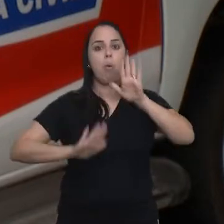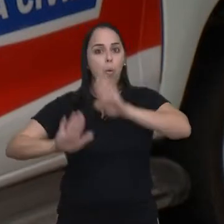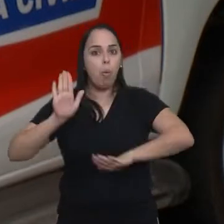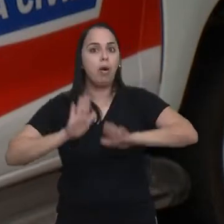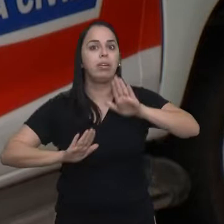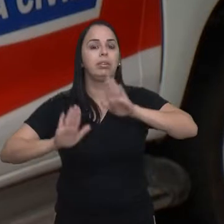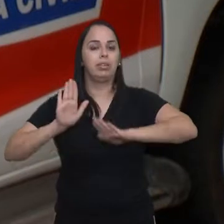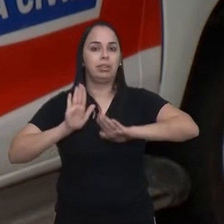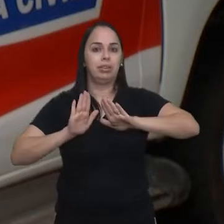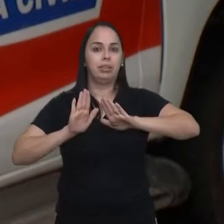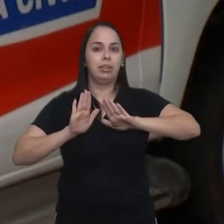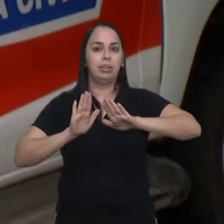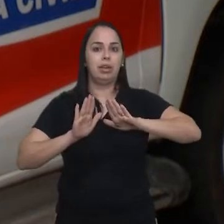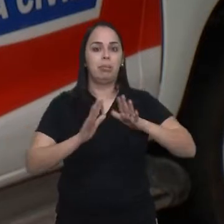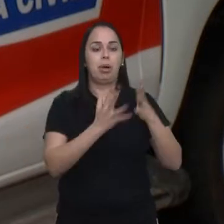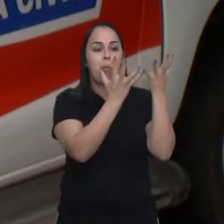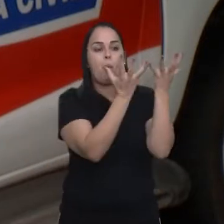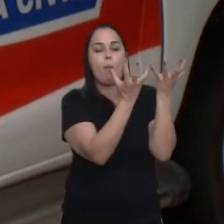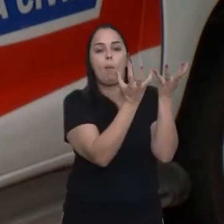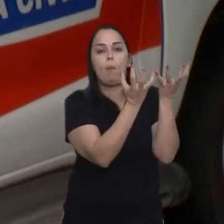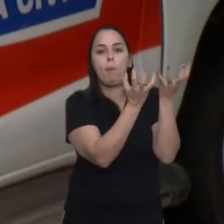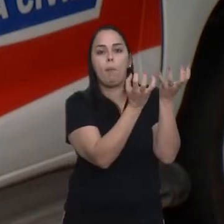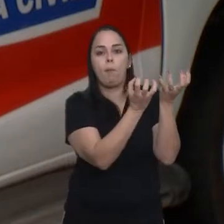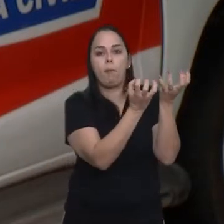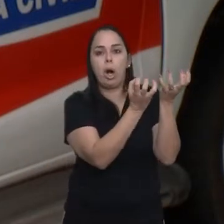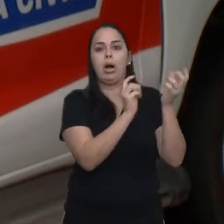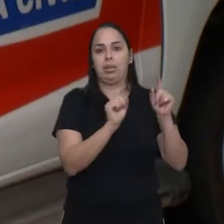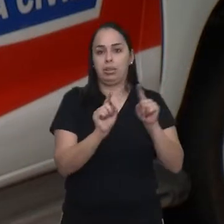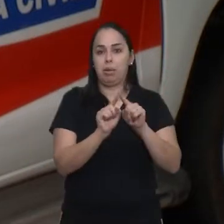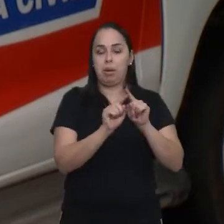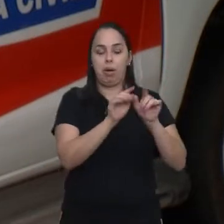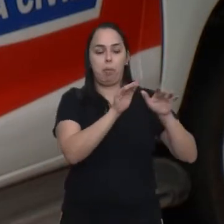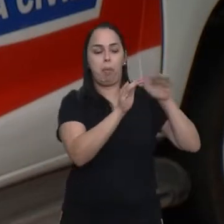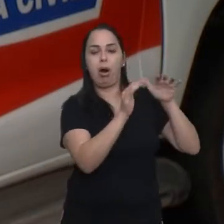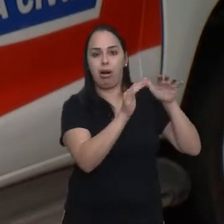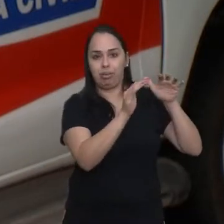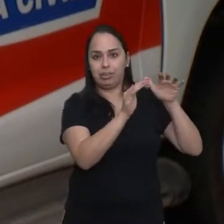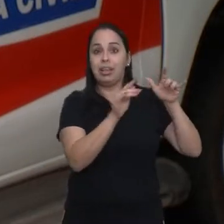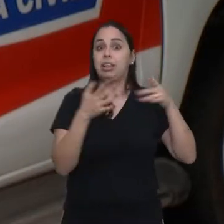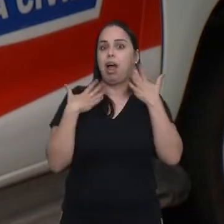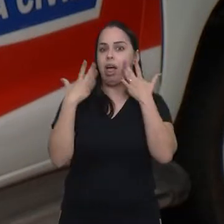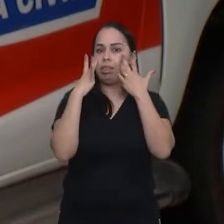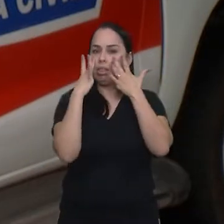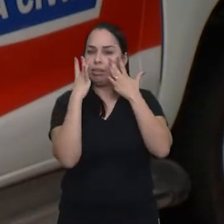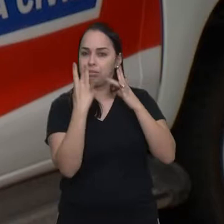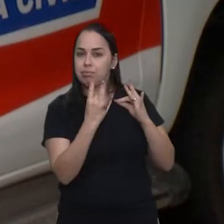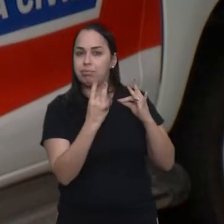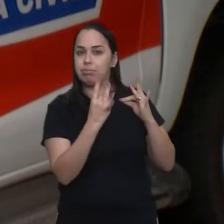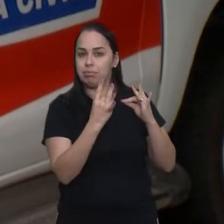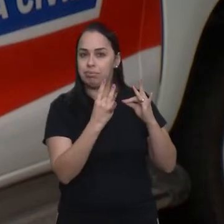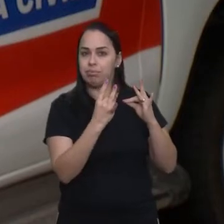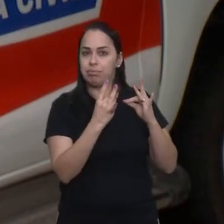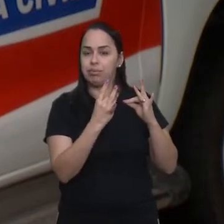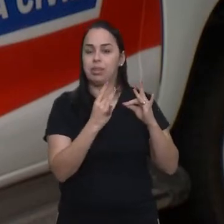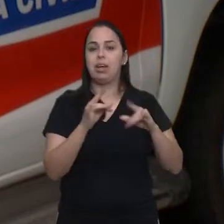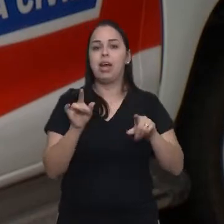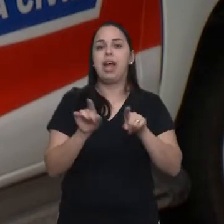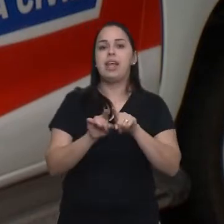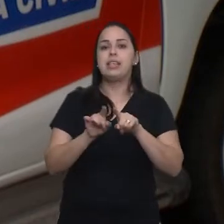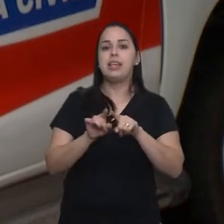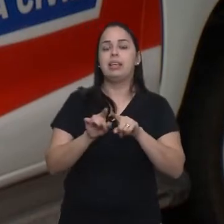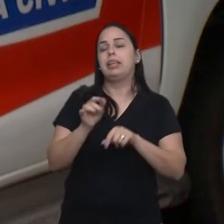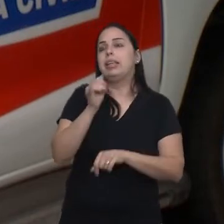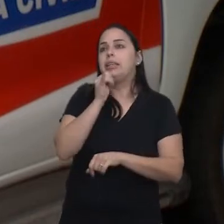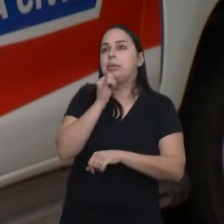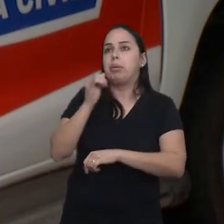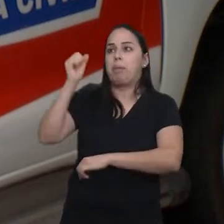cuidados necessários, principalmente com o encharcamento de solo, quer dizer, ou seja, com a movimentação de terra. Então, ficar atento. De repente,